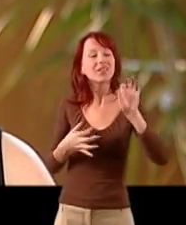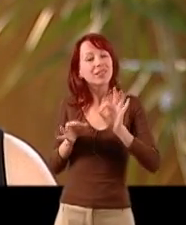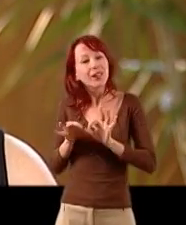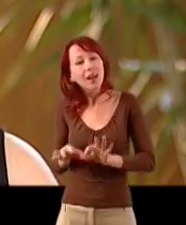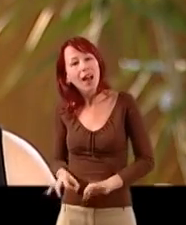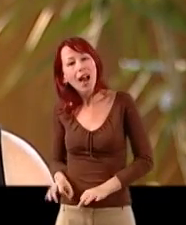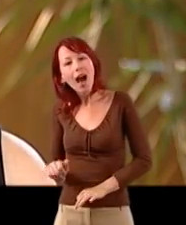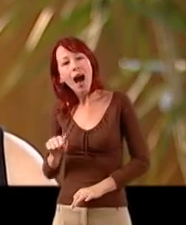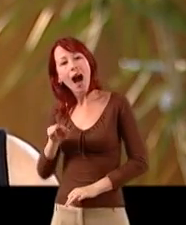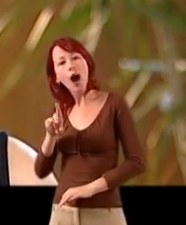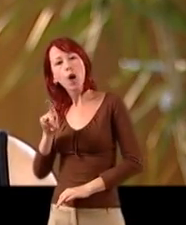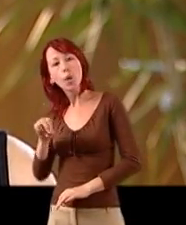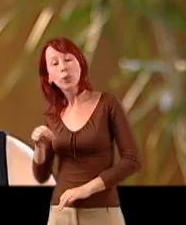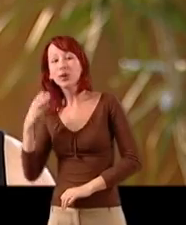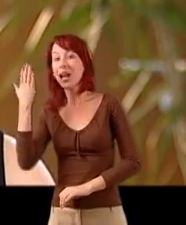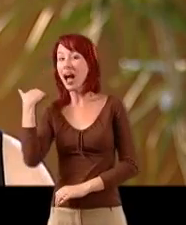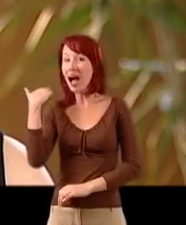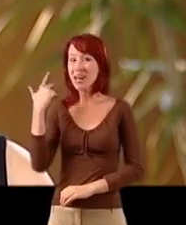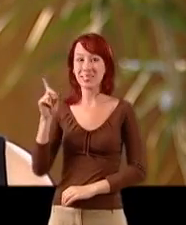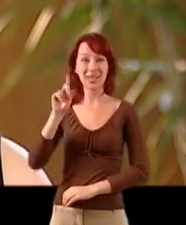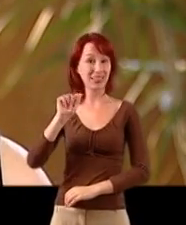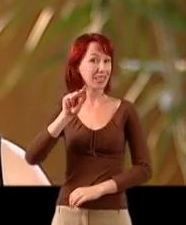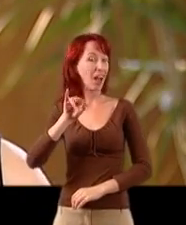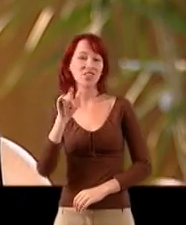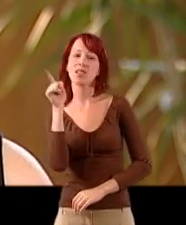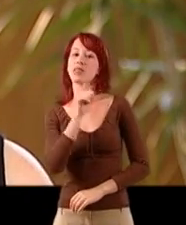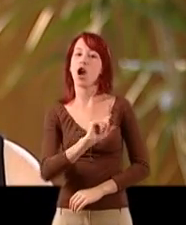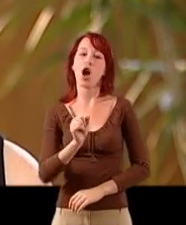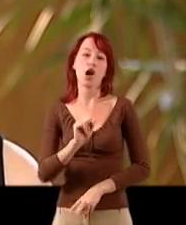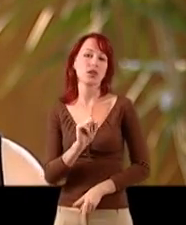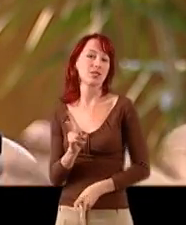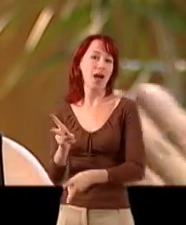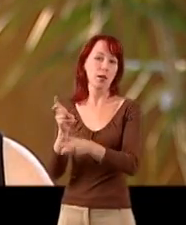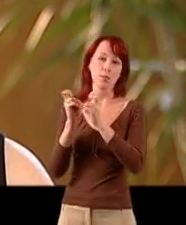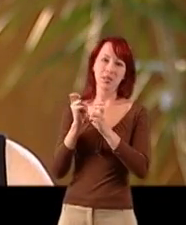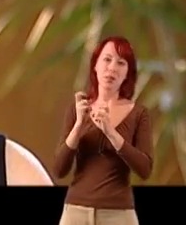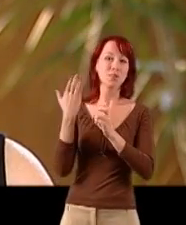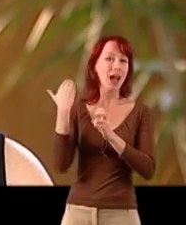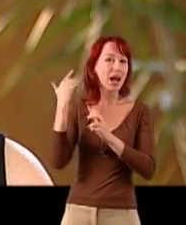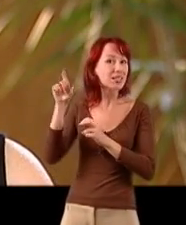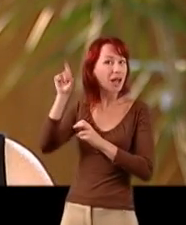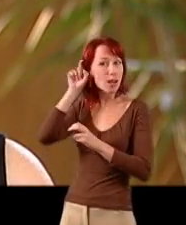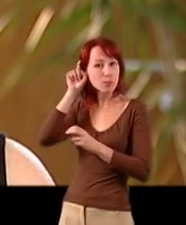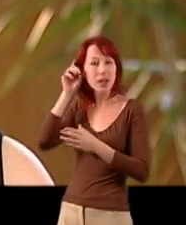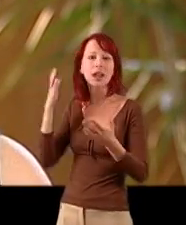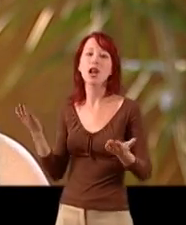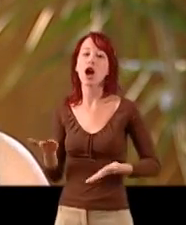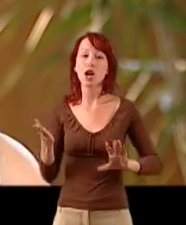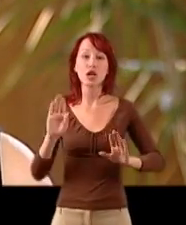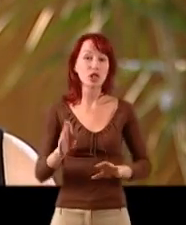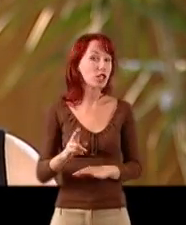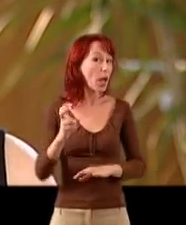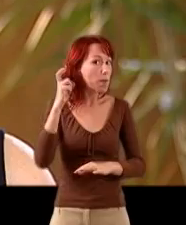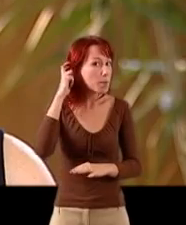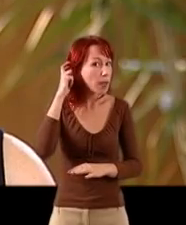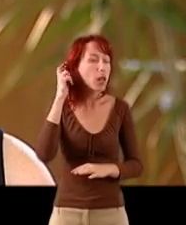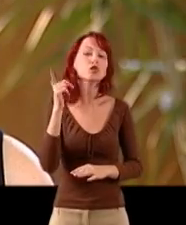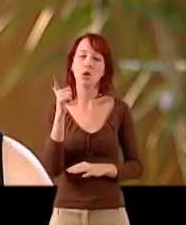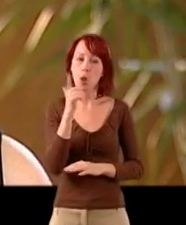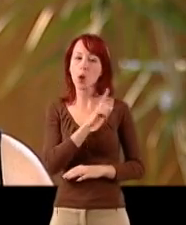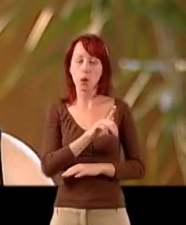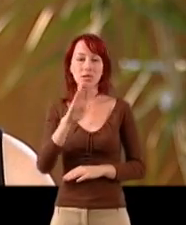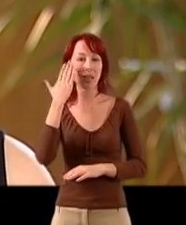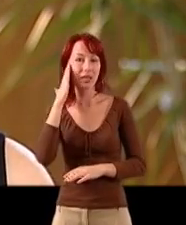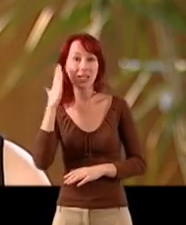agudo, que antes ele não conseguia perceber, com todo o trabalho que a gente já estava fazendo através do aparelho auditivo, isso não acontecia